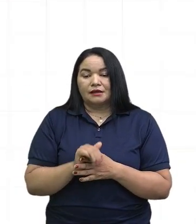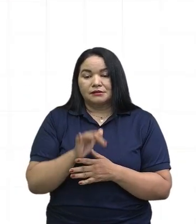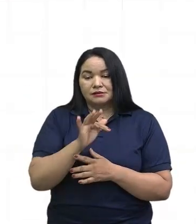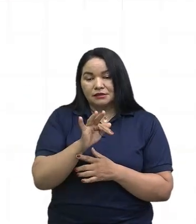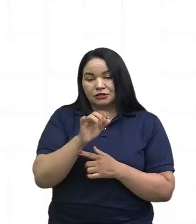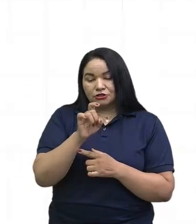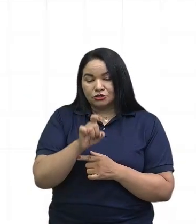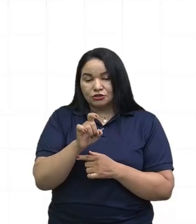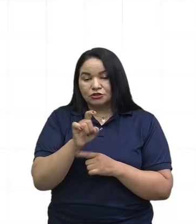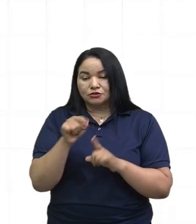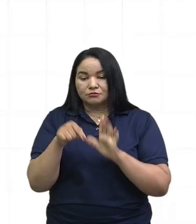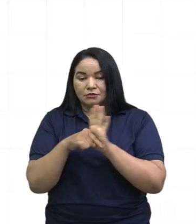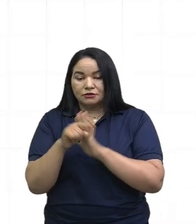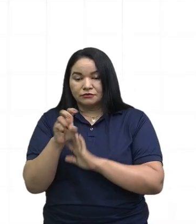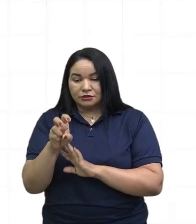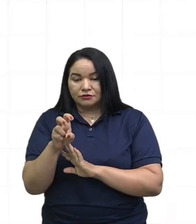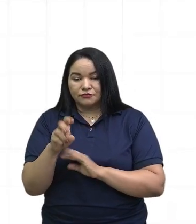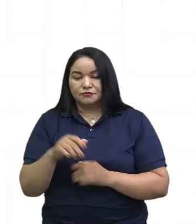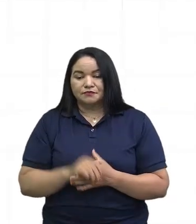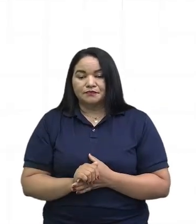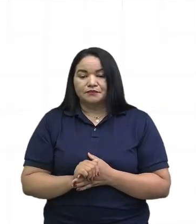O ângulo